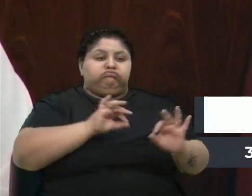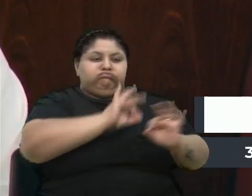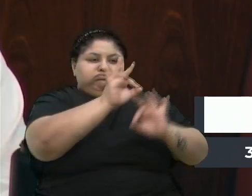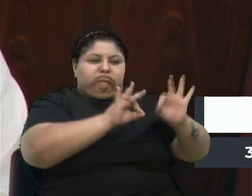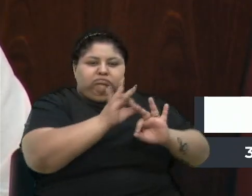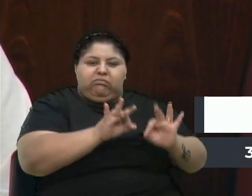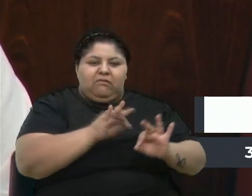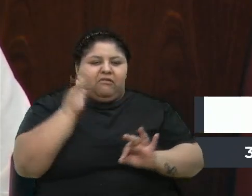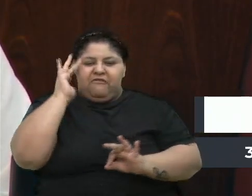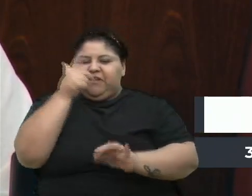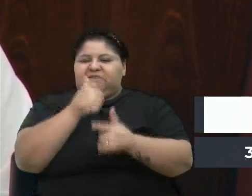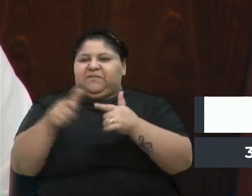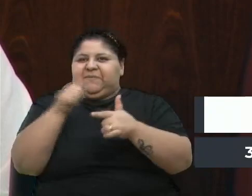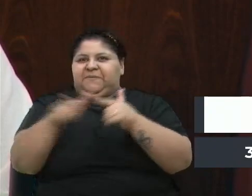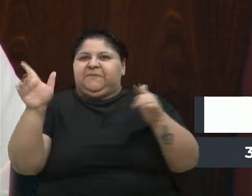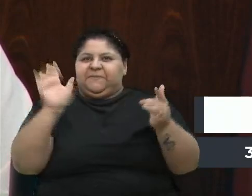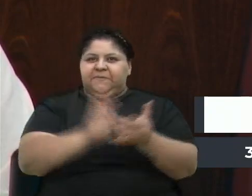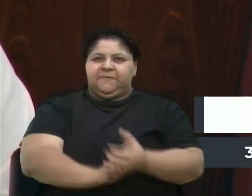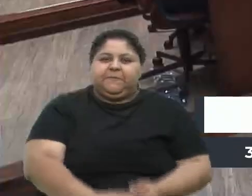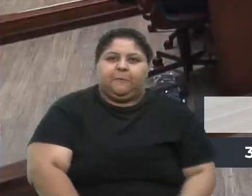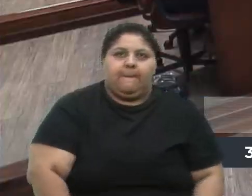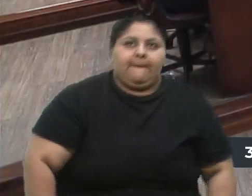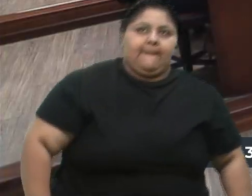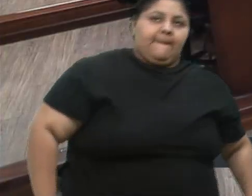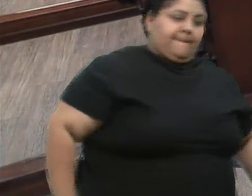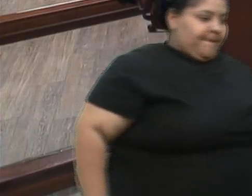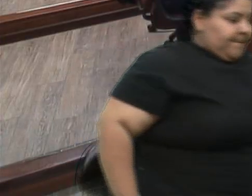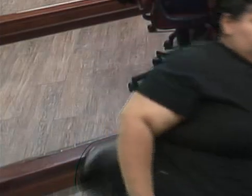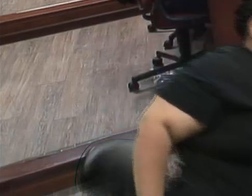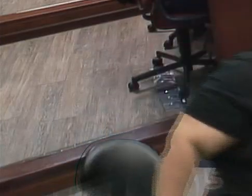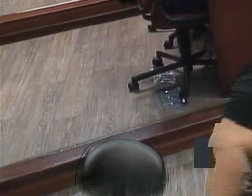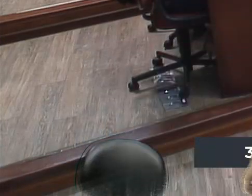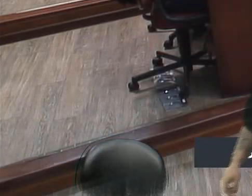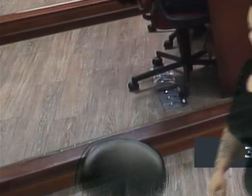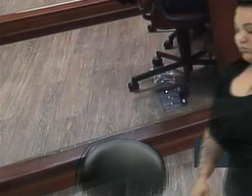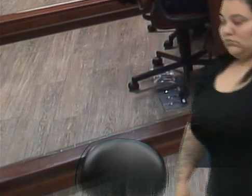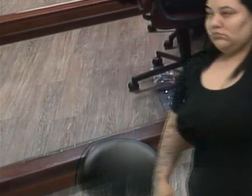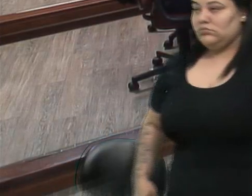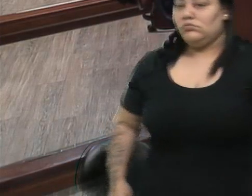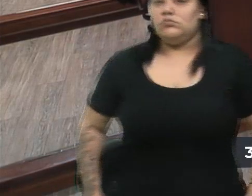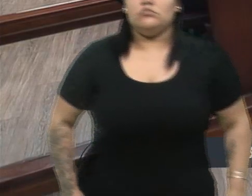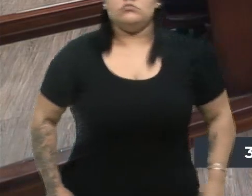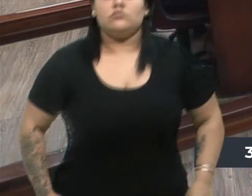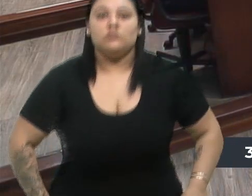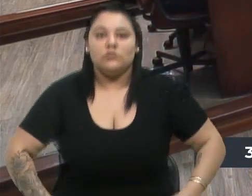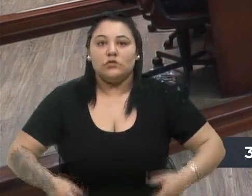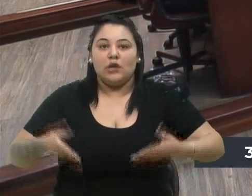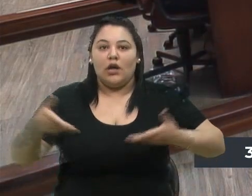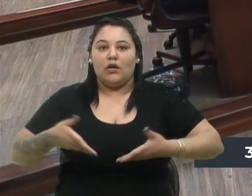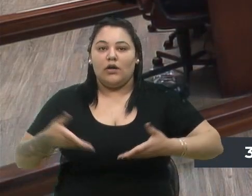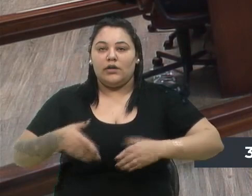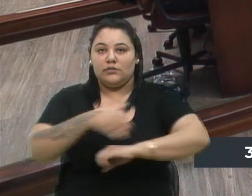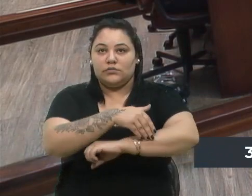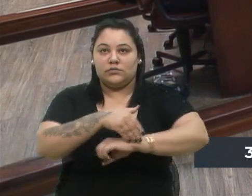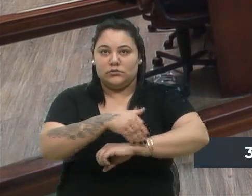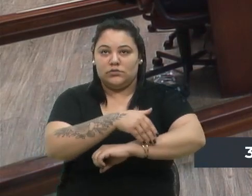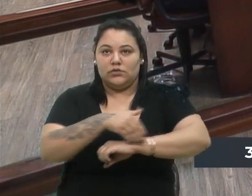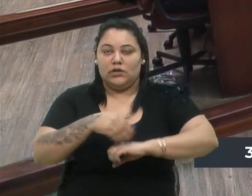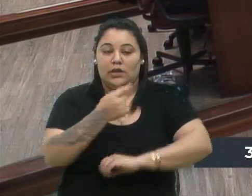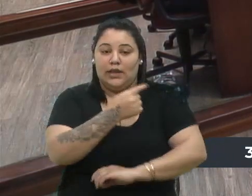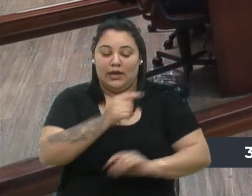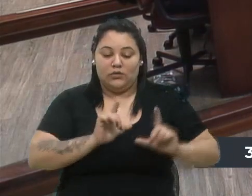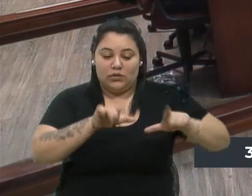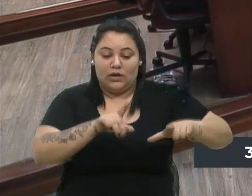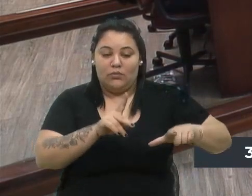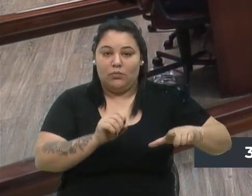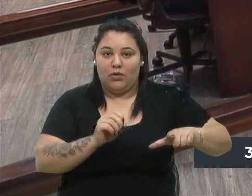o problema. Vereador Lucas, lá no Pop Rua vai ser feito um muro agora, uma cerca. Eu vou dizer o que vai acontecer. Eu